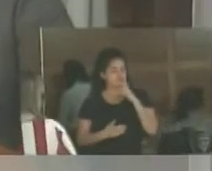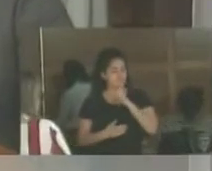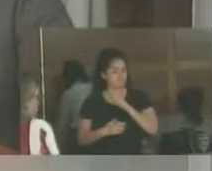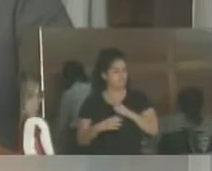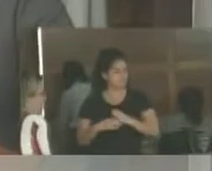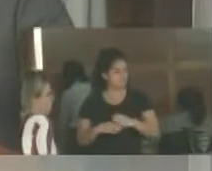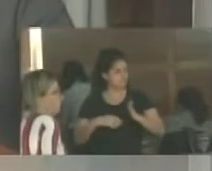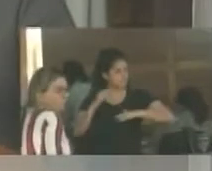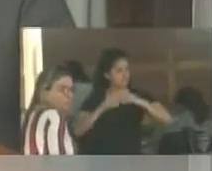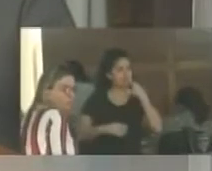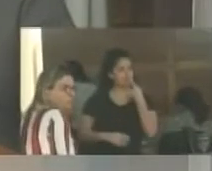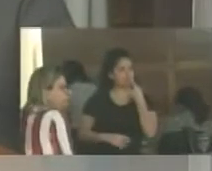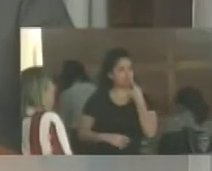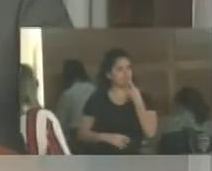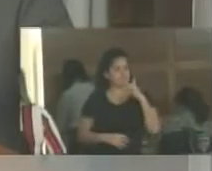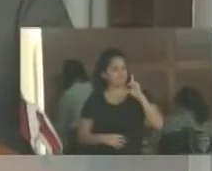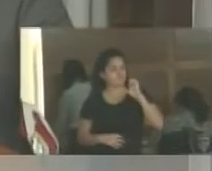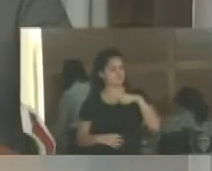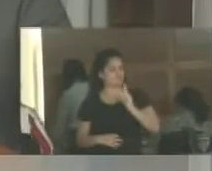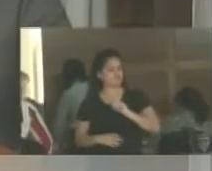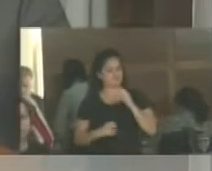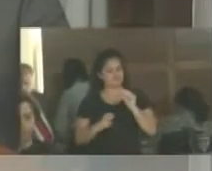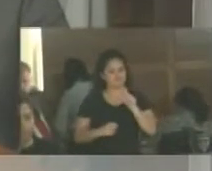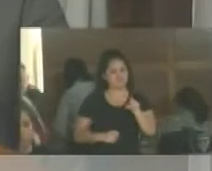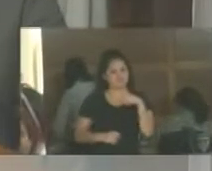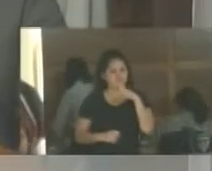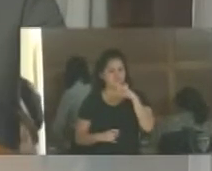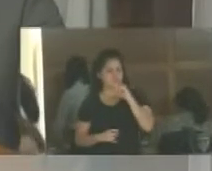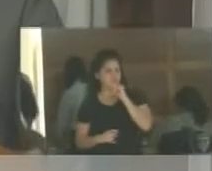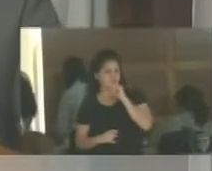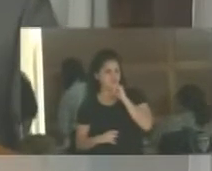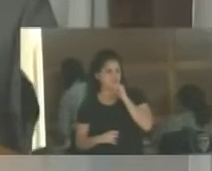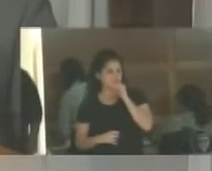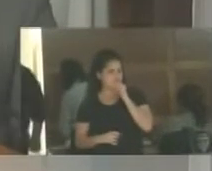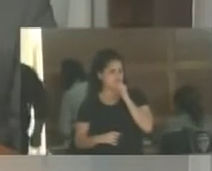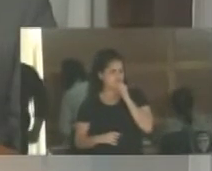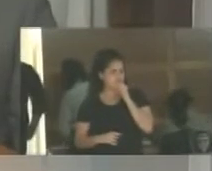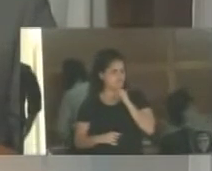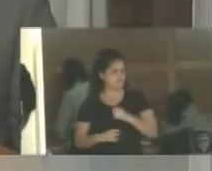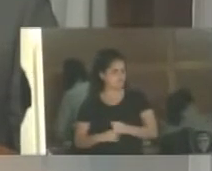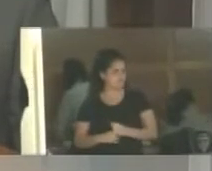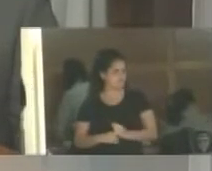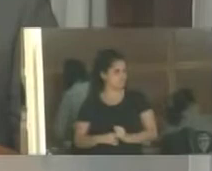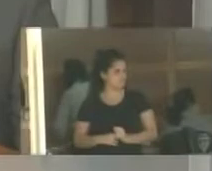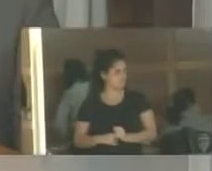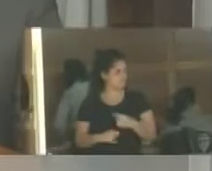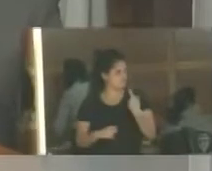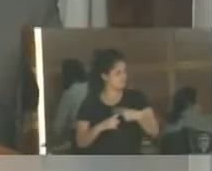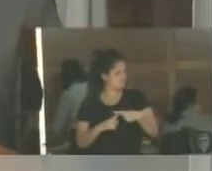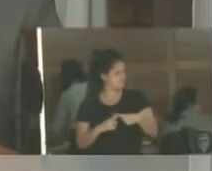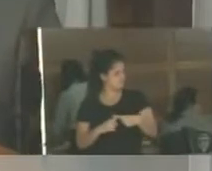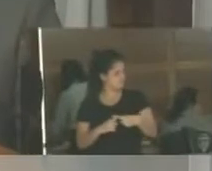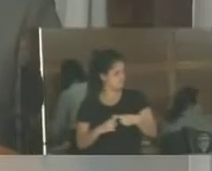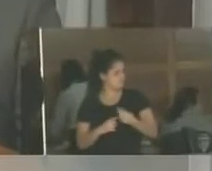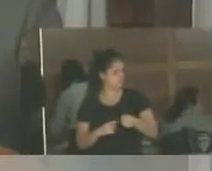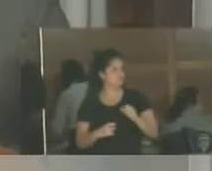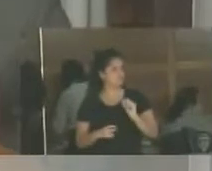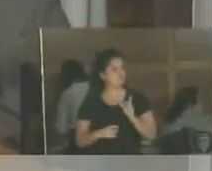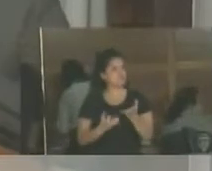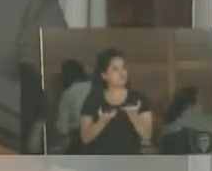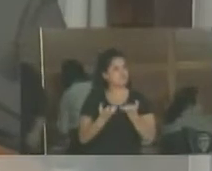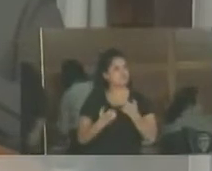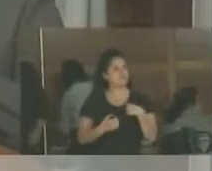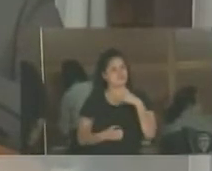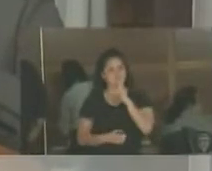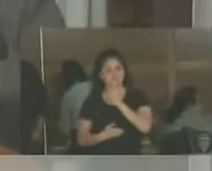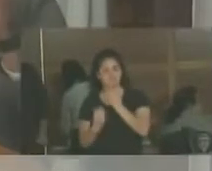só tristeza, muitas das vezes você não consegue nem identificar, e é por isso que não adianta só a boa vontade. Eu vejo